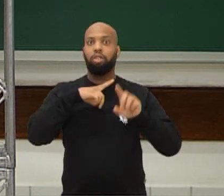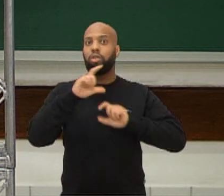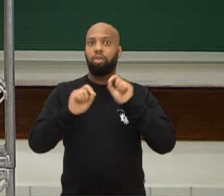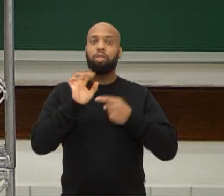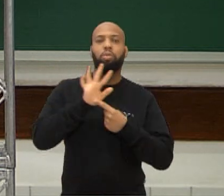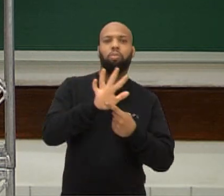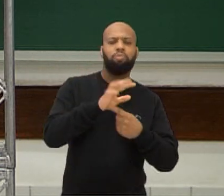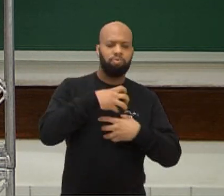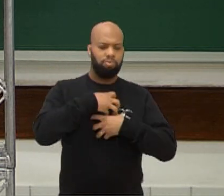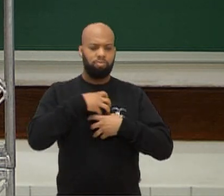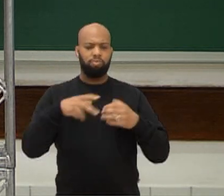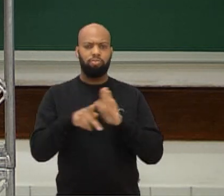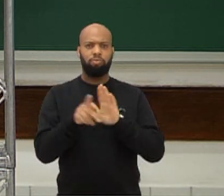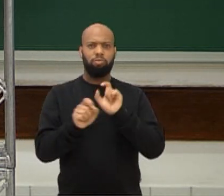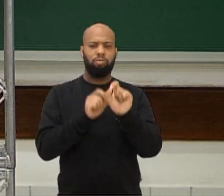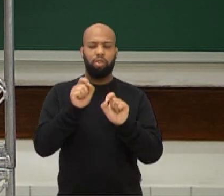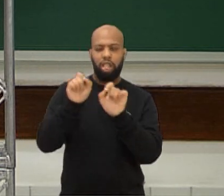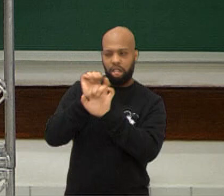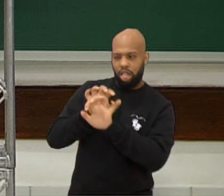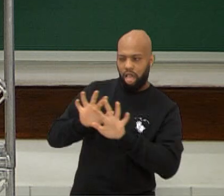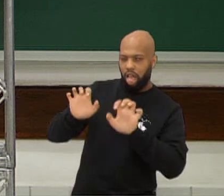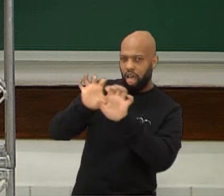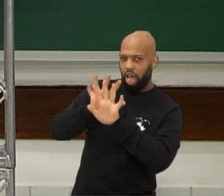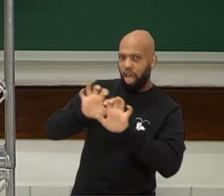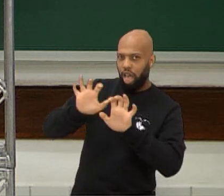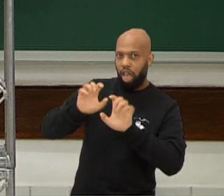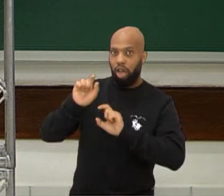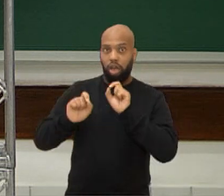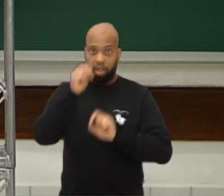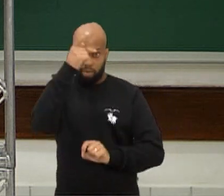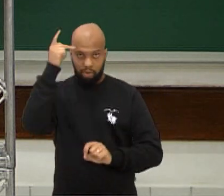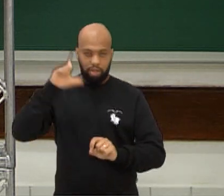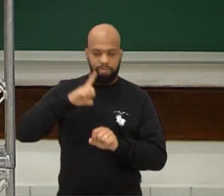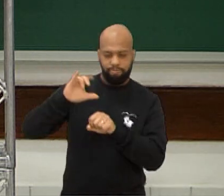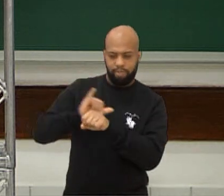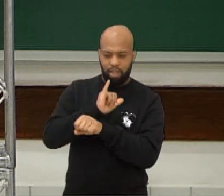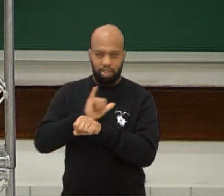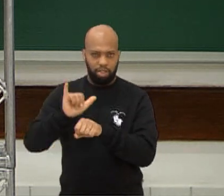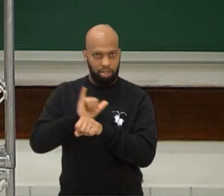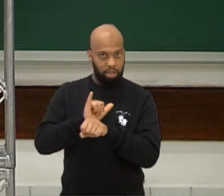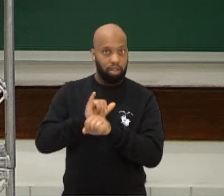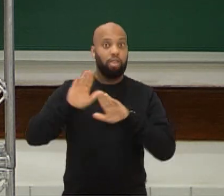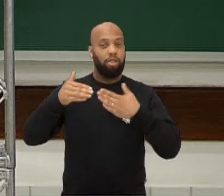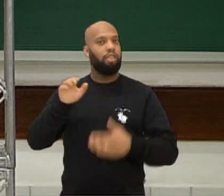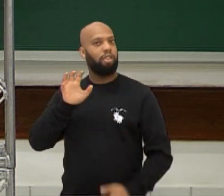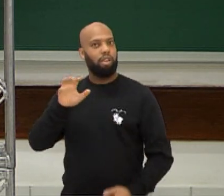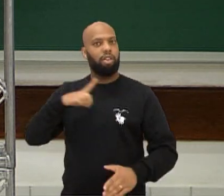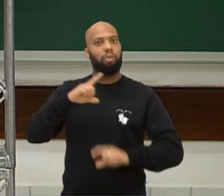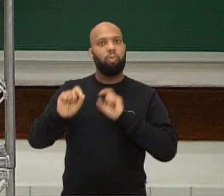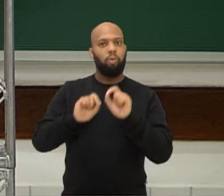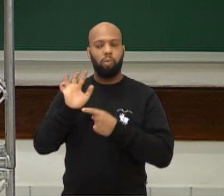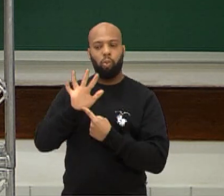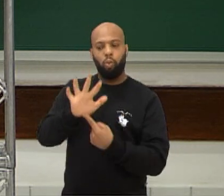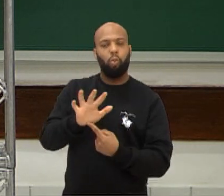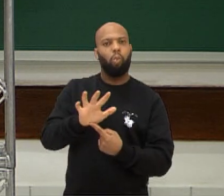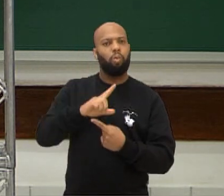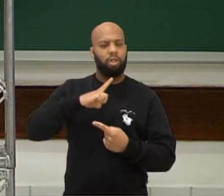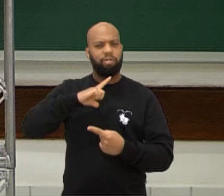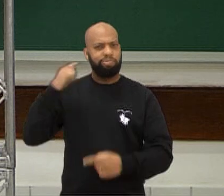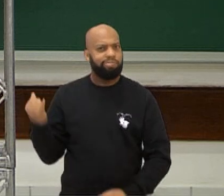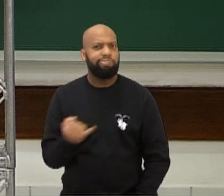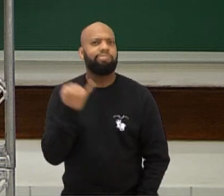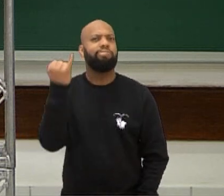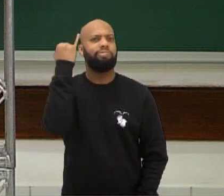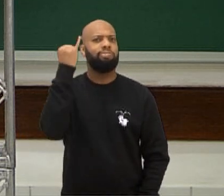aquele sentido do maquiavélico, né, do governante estrategista, e que ele trouxe aí também uma grande